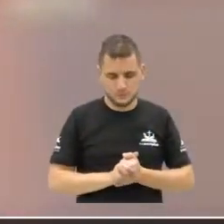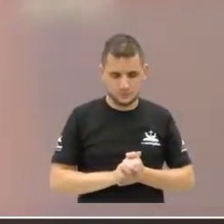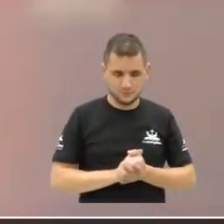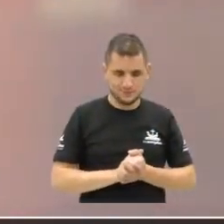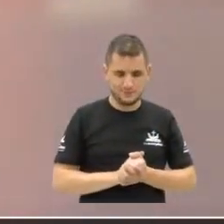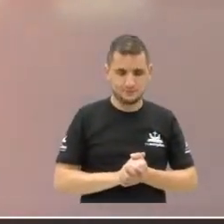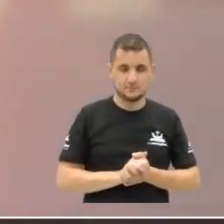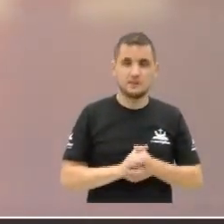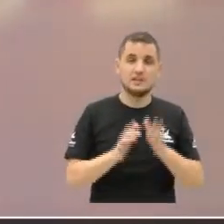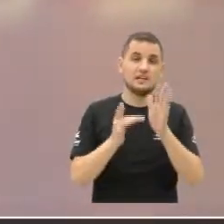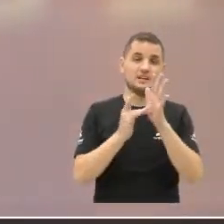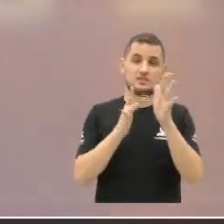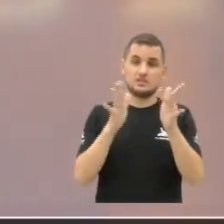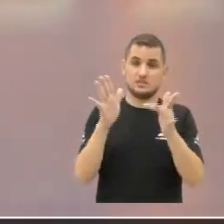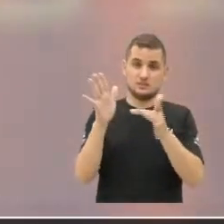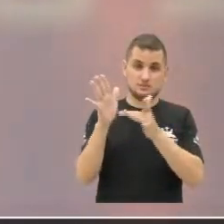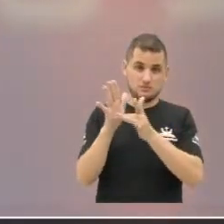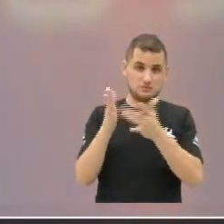Jesus está agora